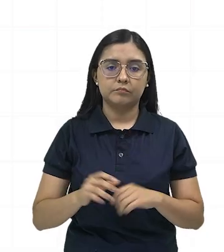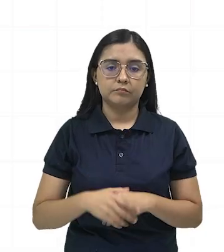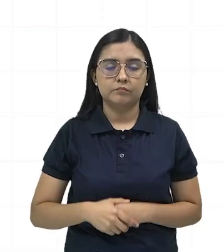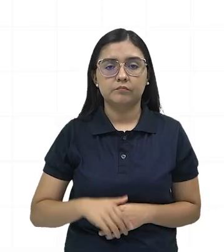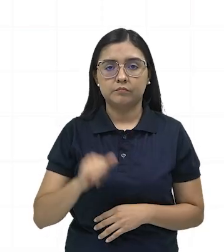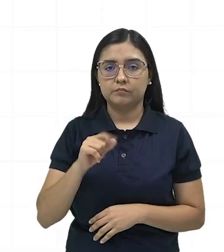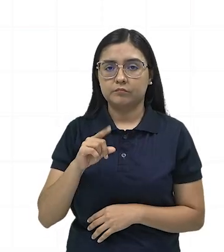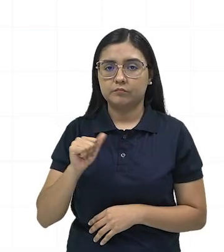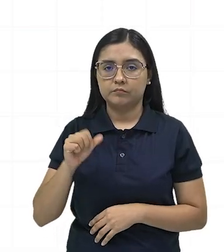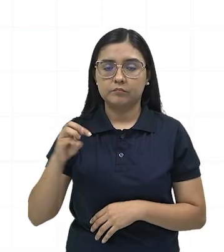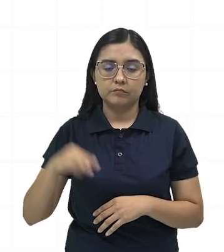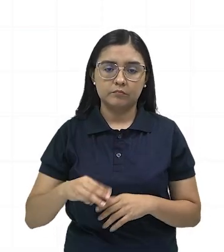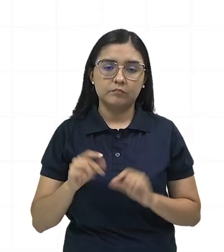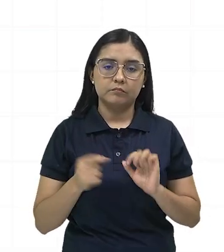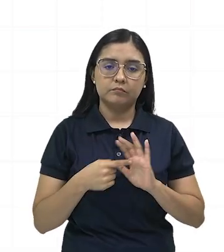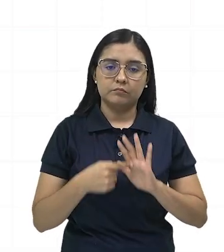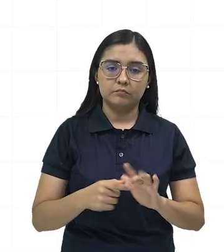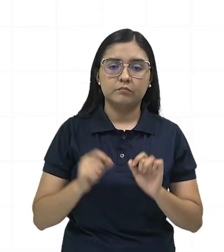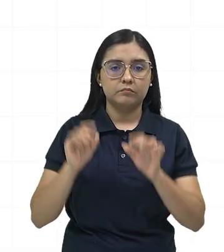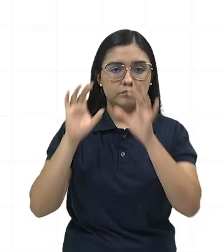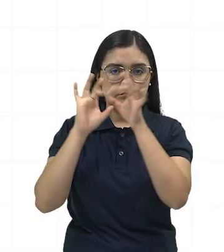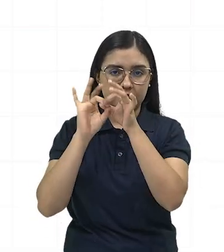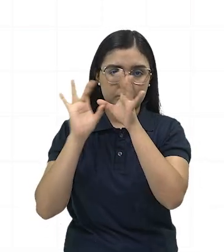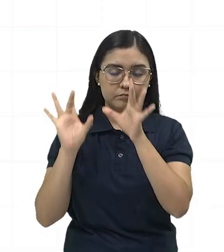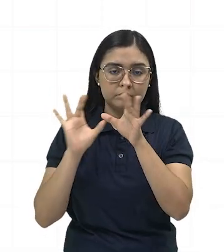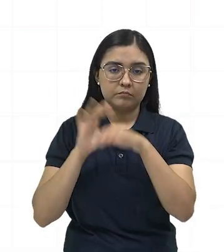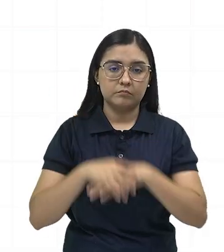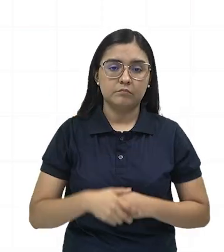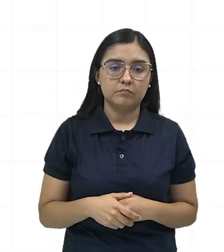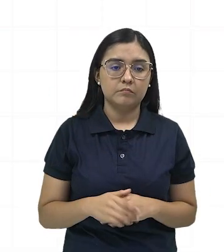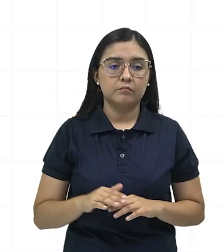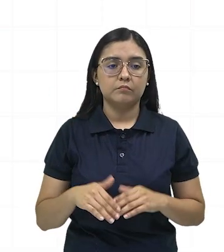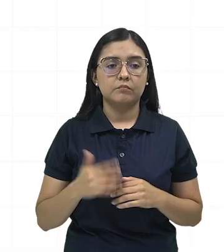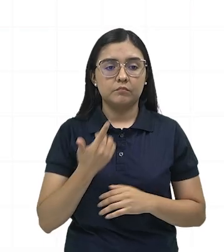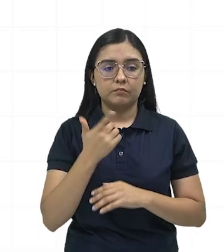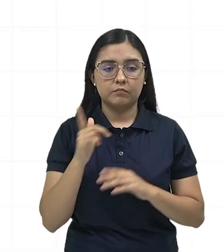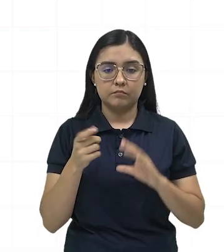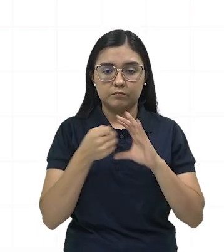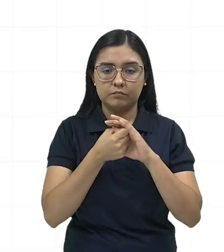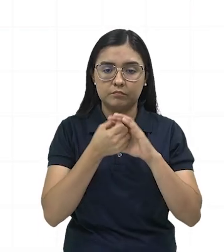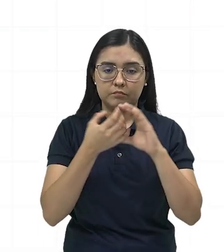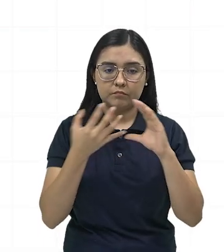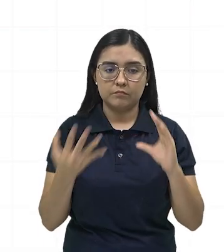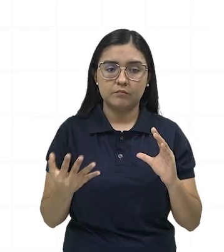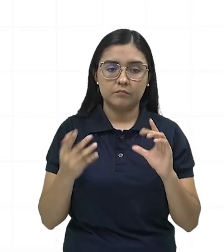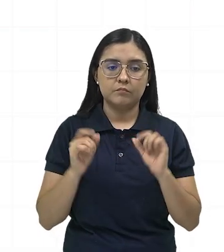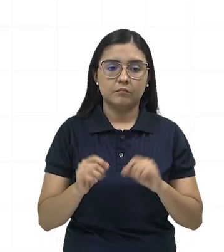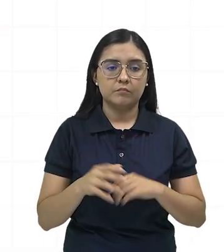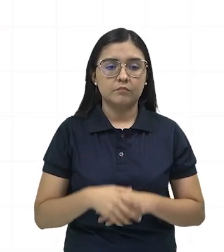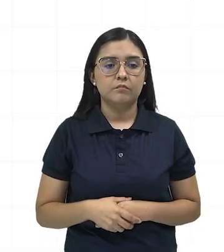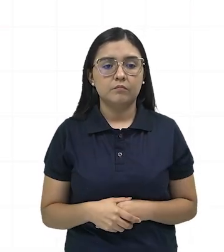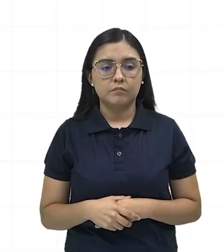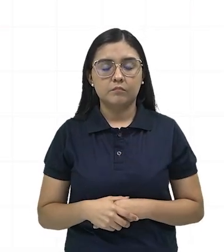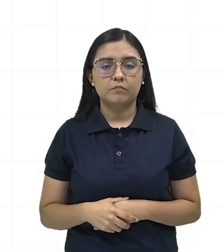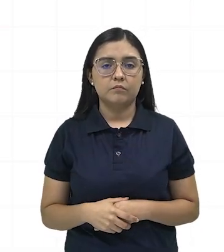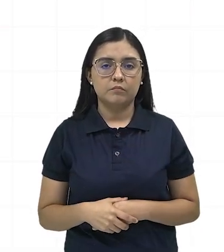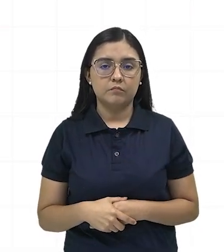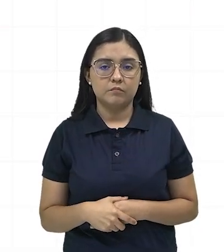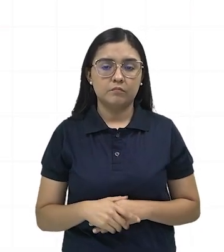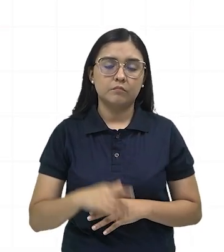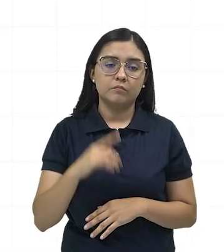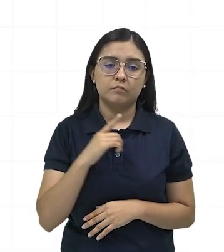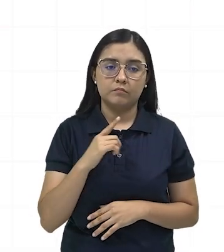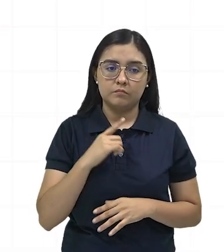Smith vai defender com o liberalismo. A próxima característica vai ser, né, o mercantilismo, ele